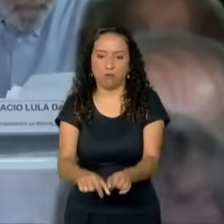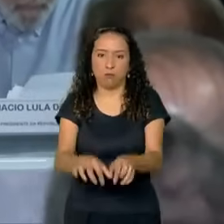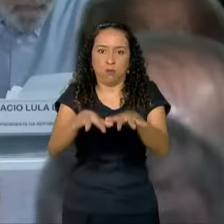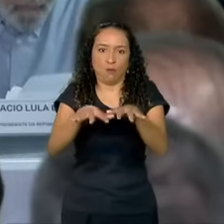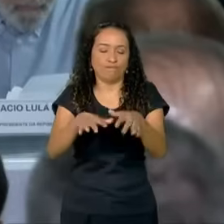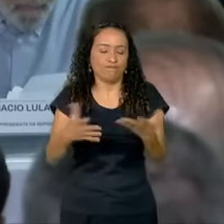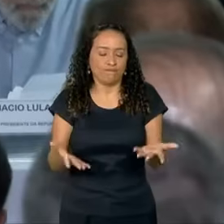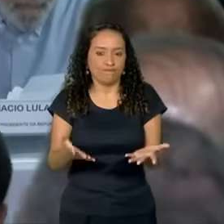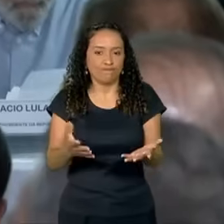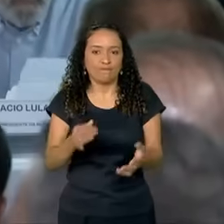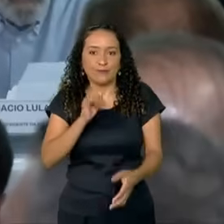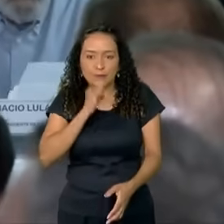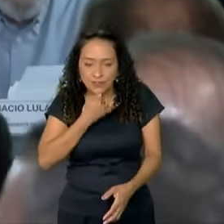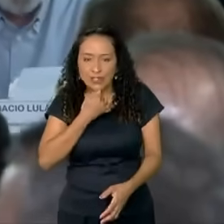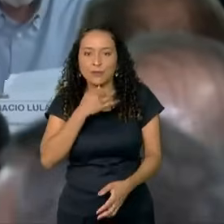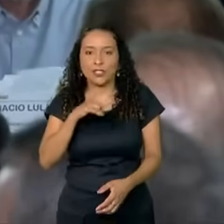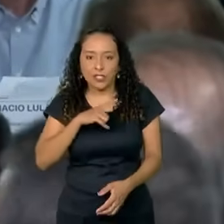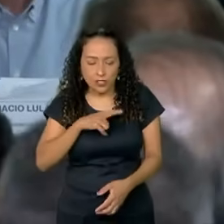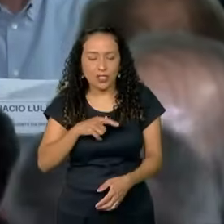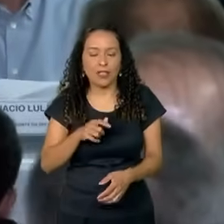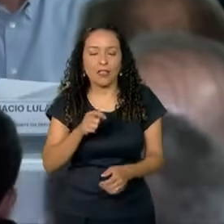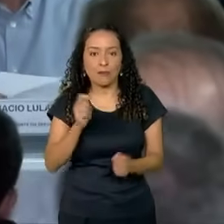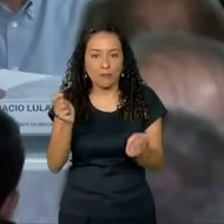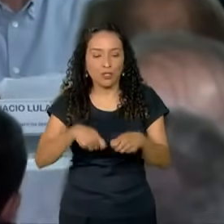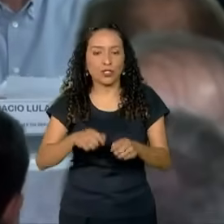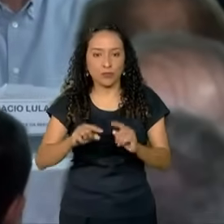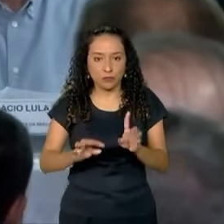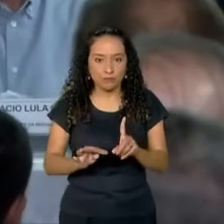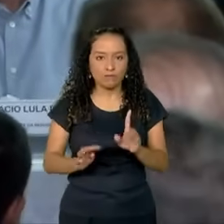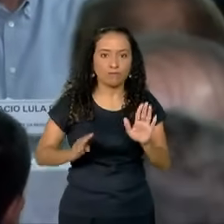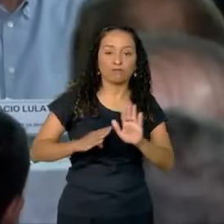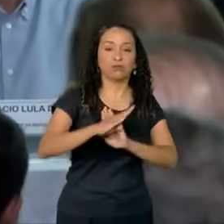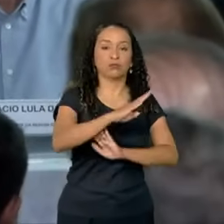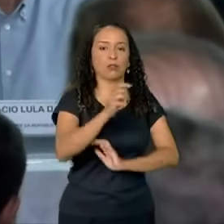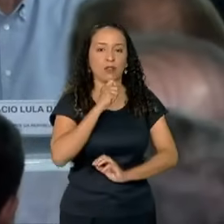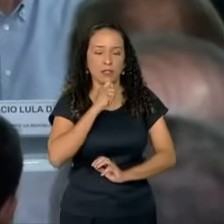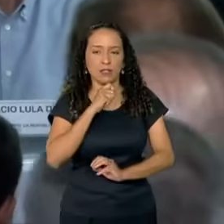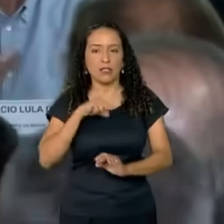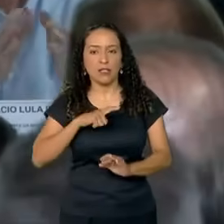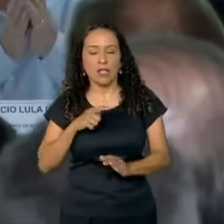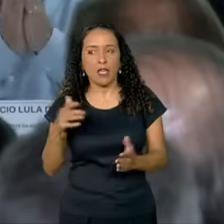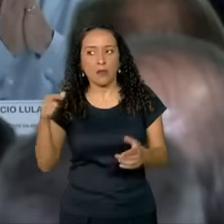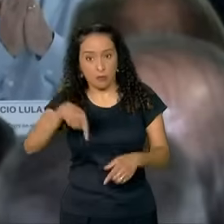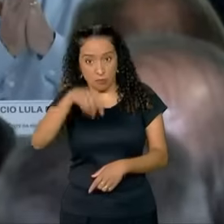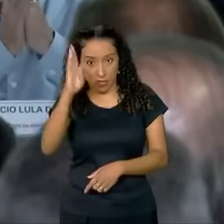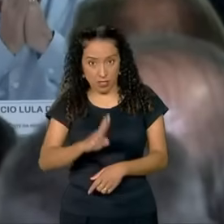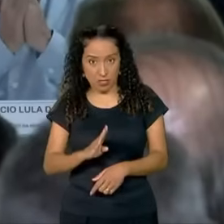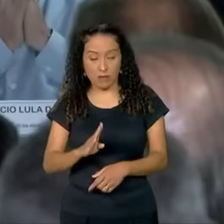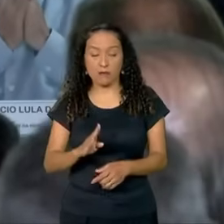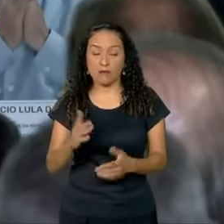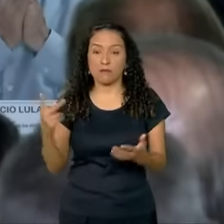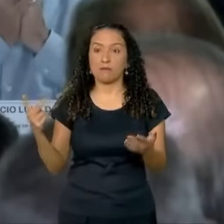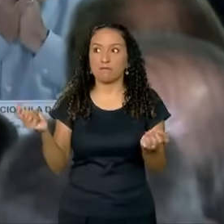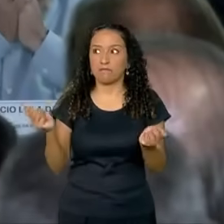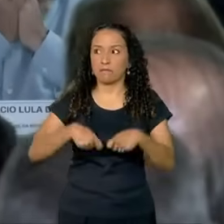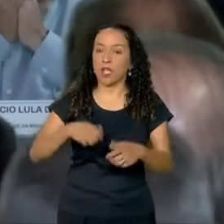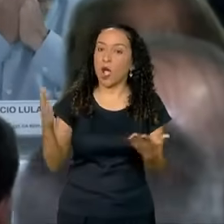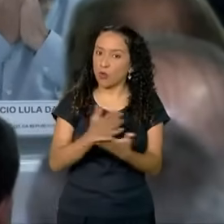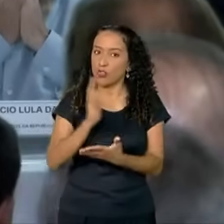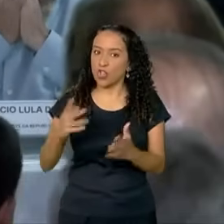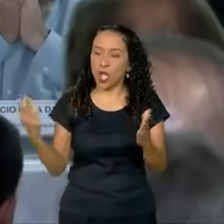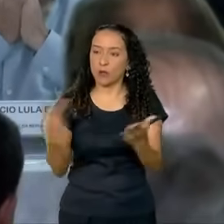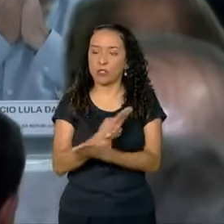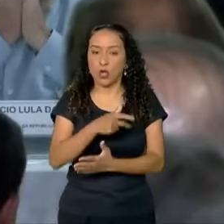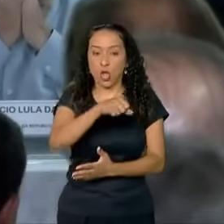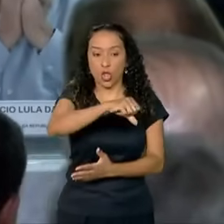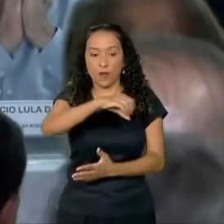ainda, infelizmente, tende a ver esses números aumentarem muito. Mas nós temos casos no Brasil que chegou a 900 mortes em deslizamento. Que, claro, não